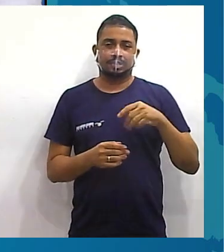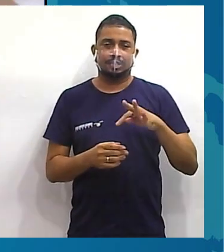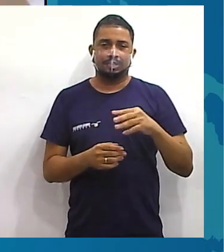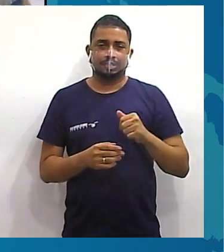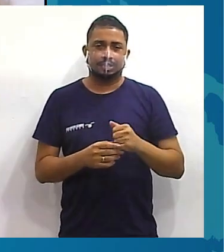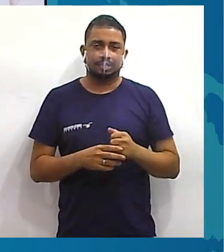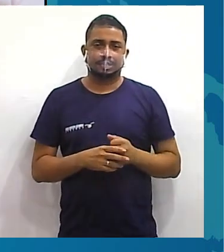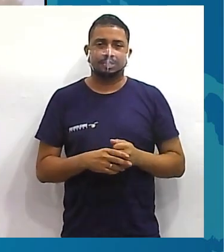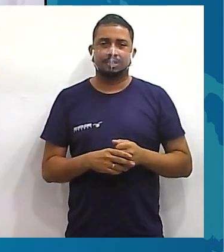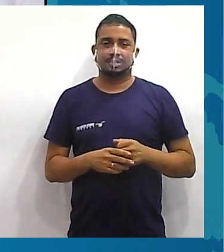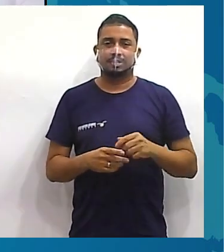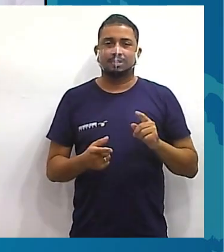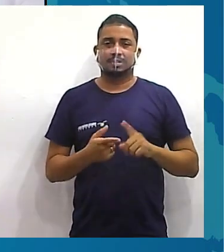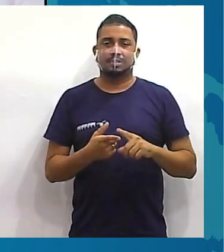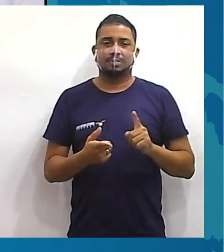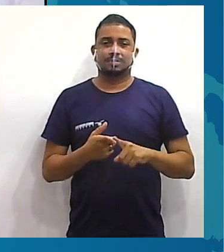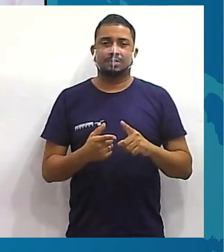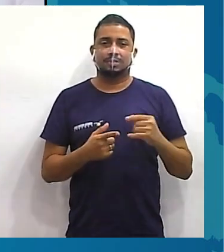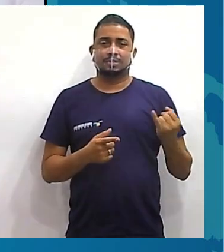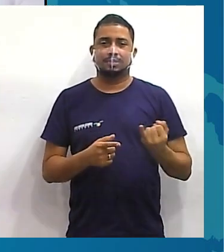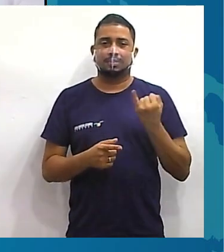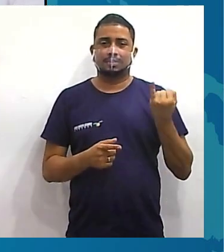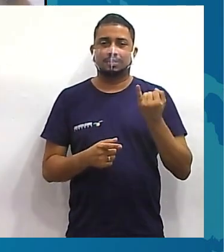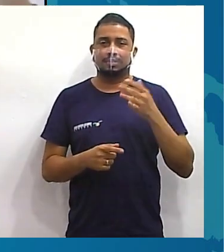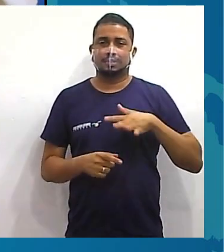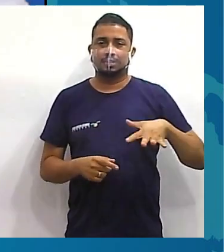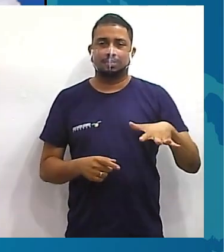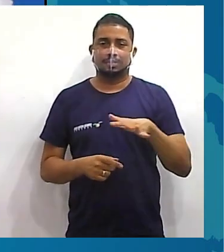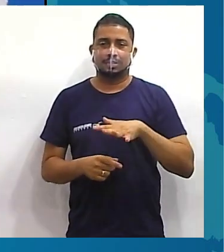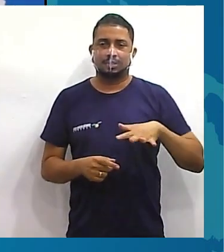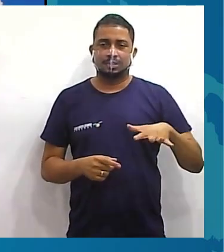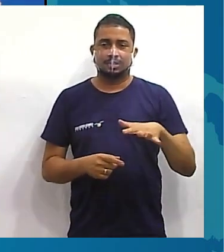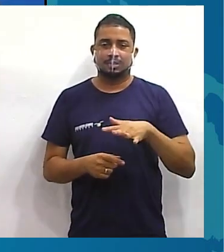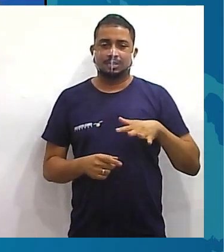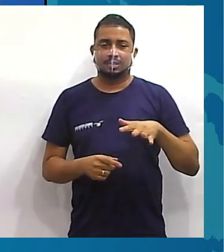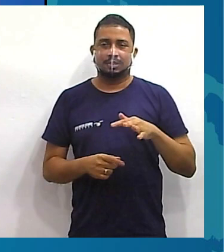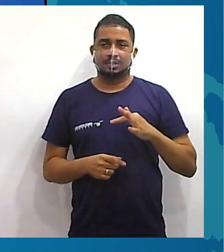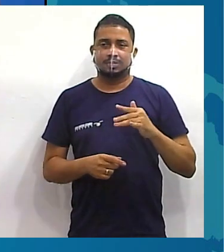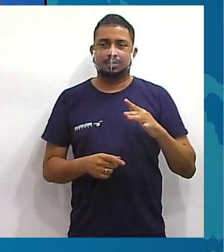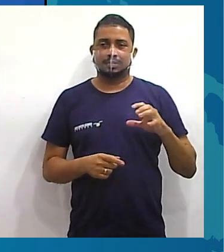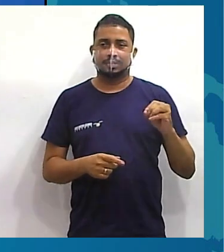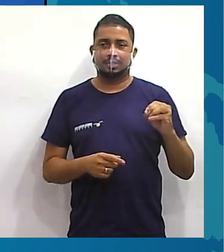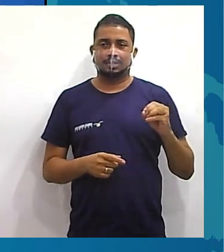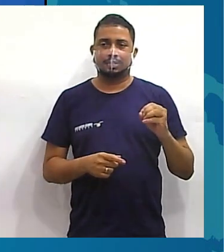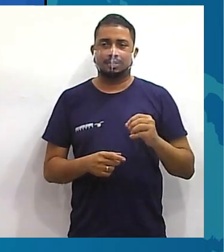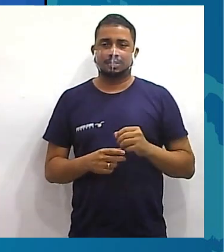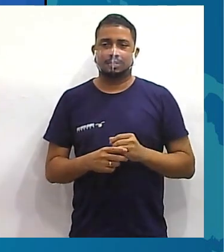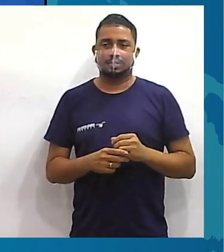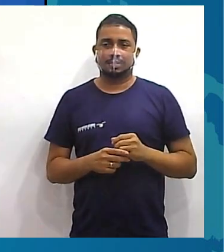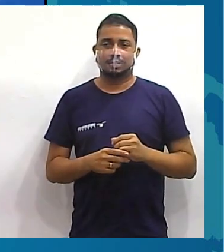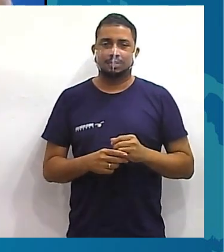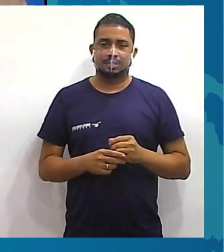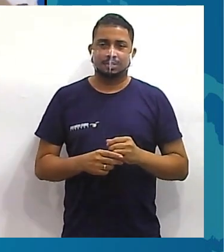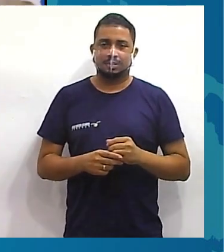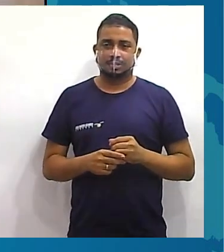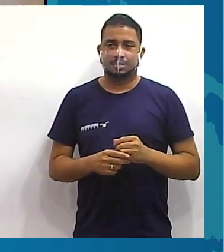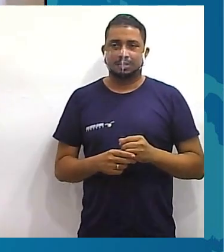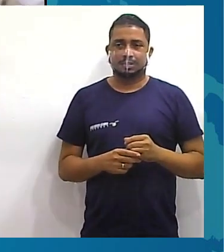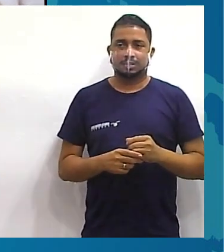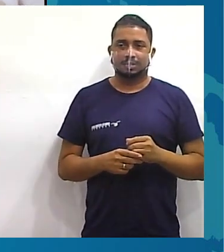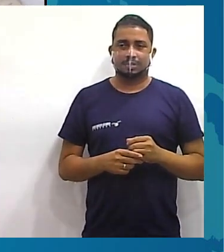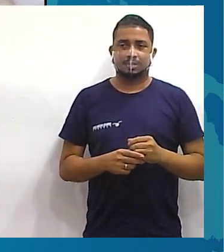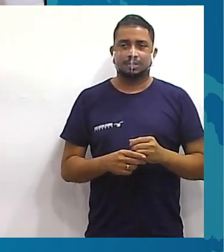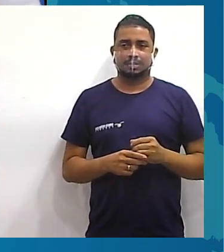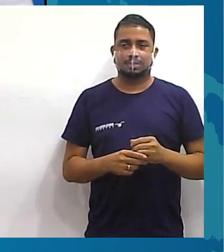secretário escolar também tem um papel fundamental nesse espaço. E a função fiscal, como a gente discutiu, eu estava lá no